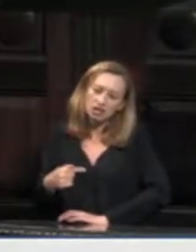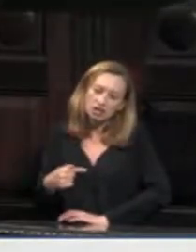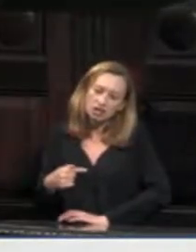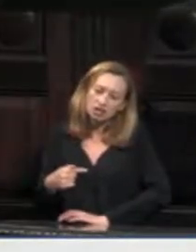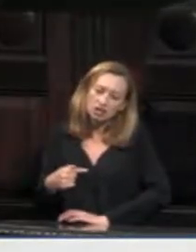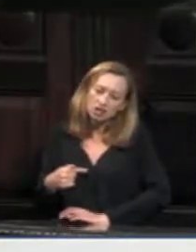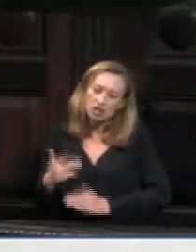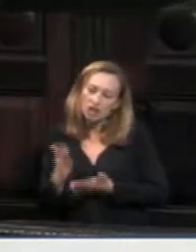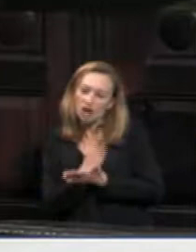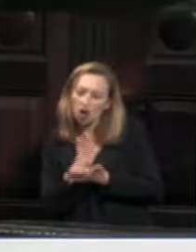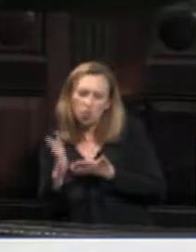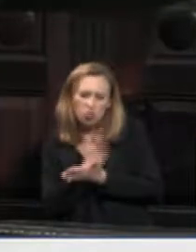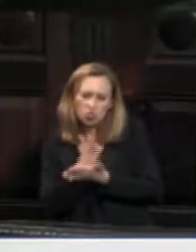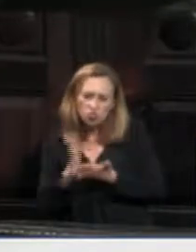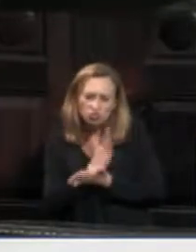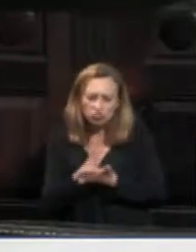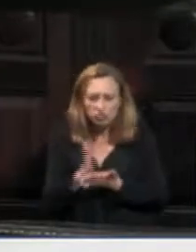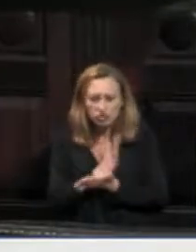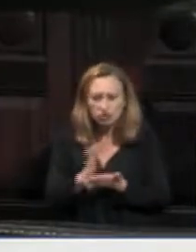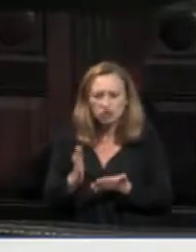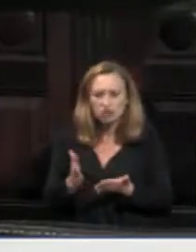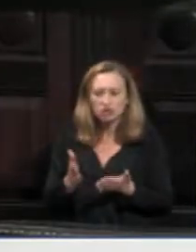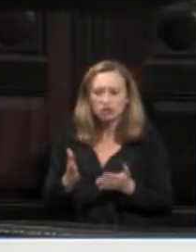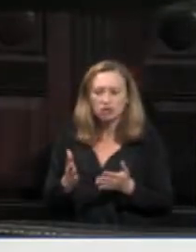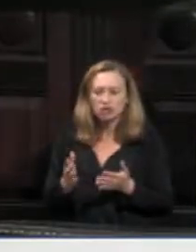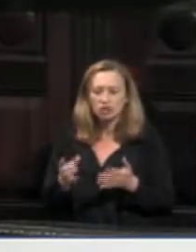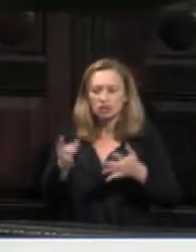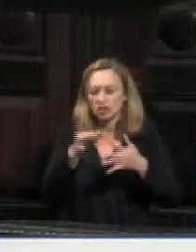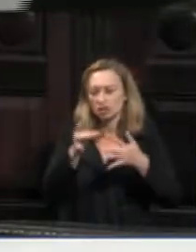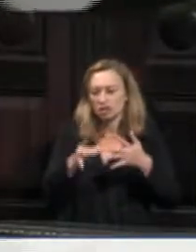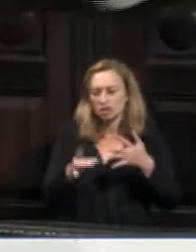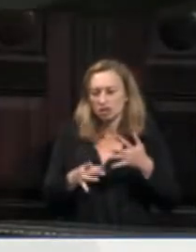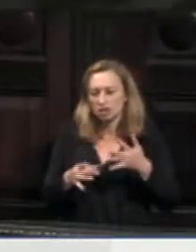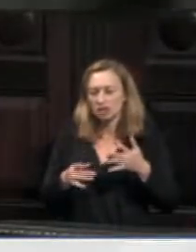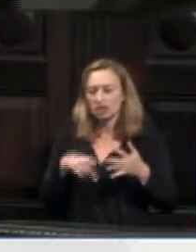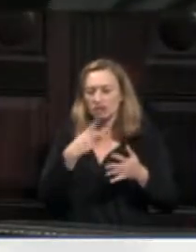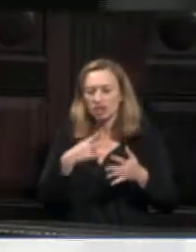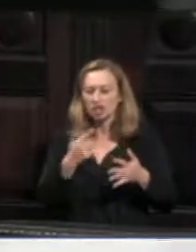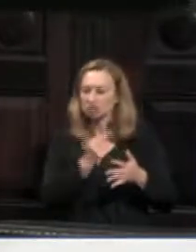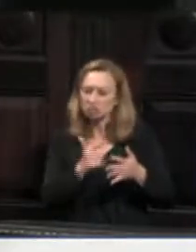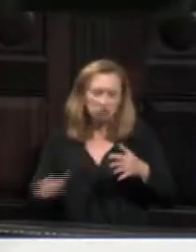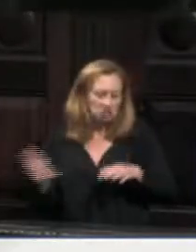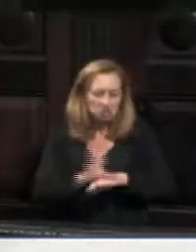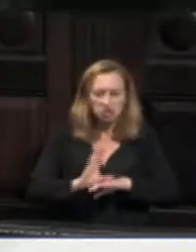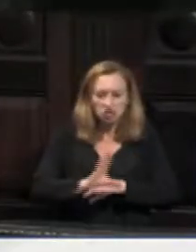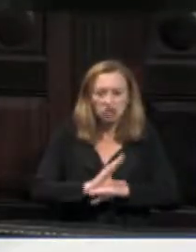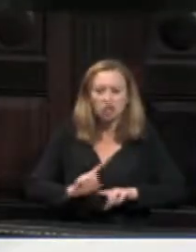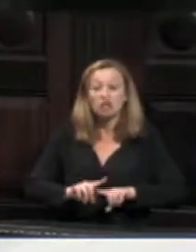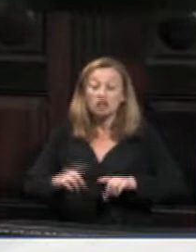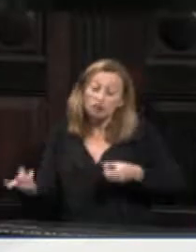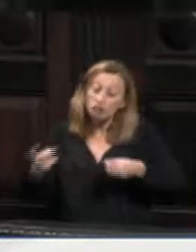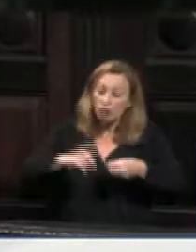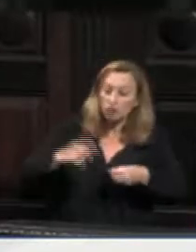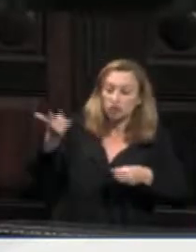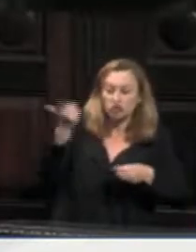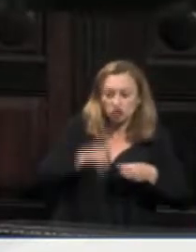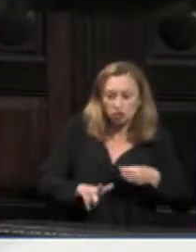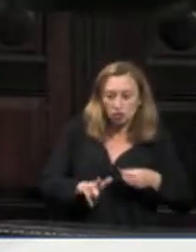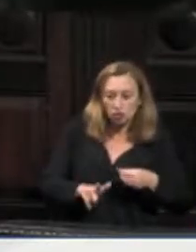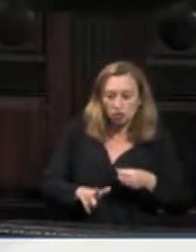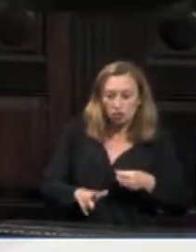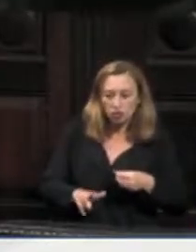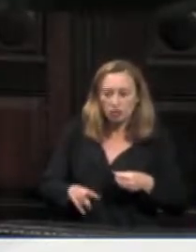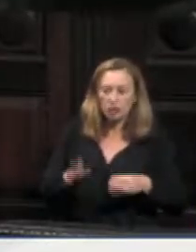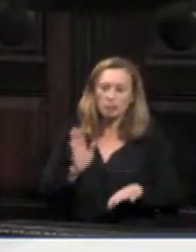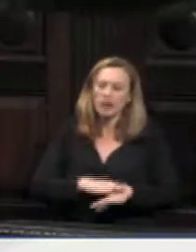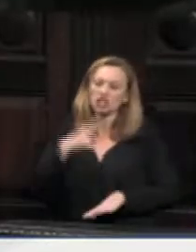considerado alguns itens como inconstitucional pelo Supremo. Volta para cá e está em debate há 4